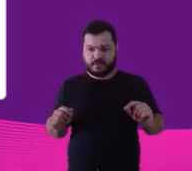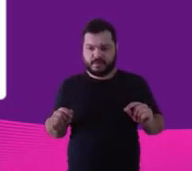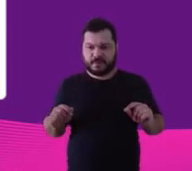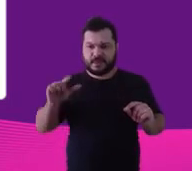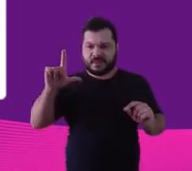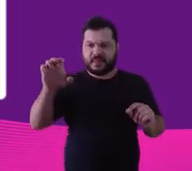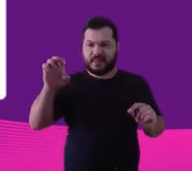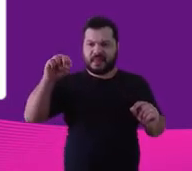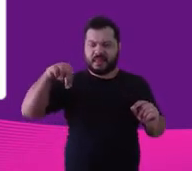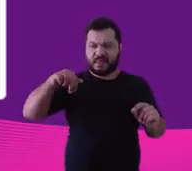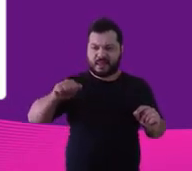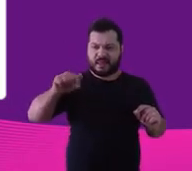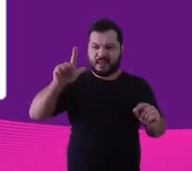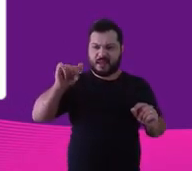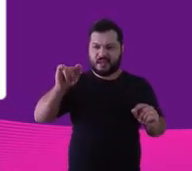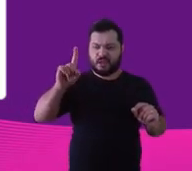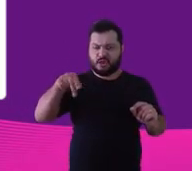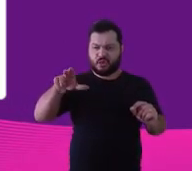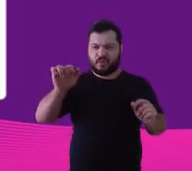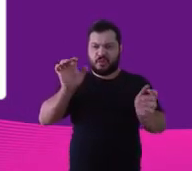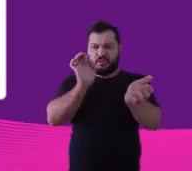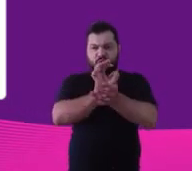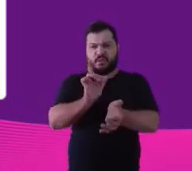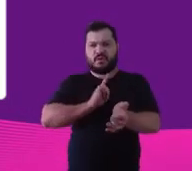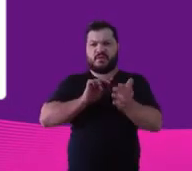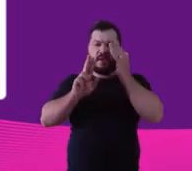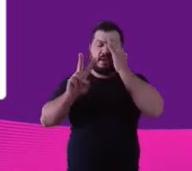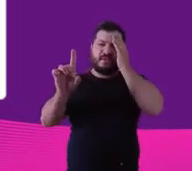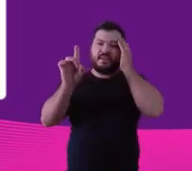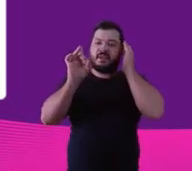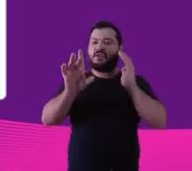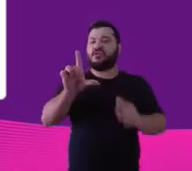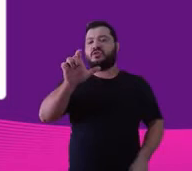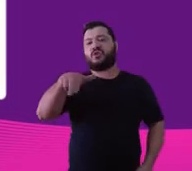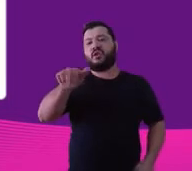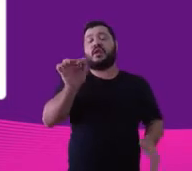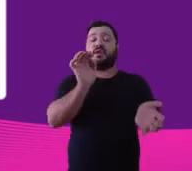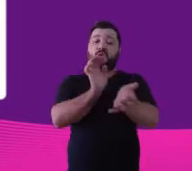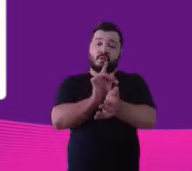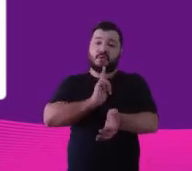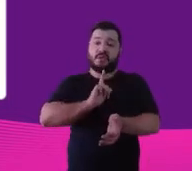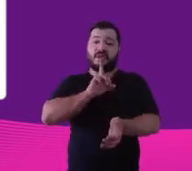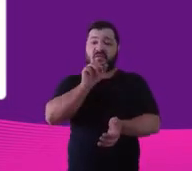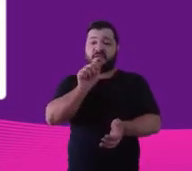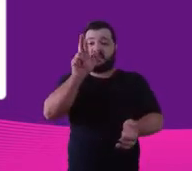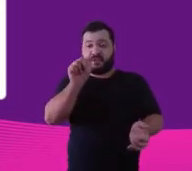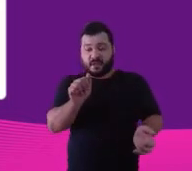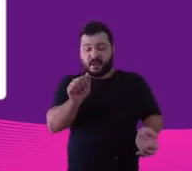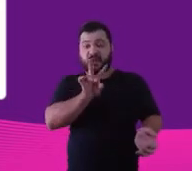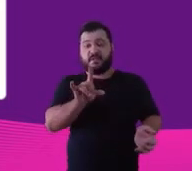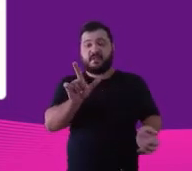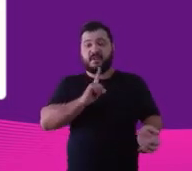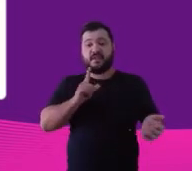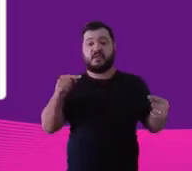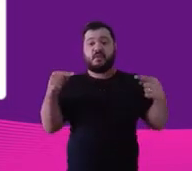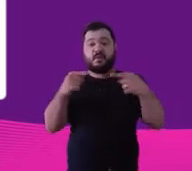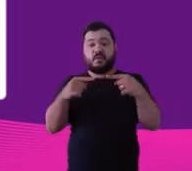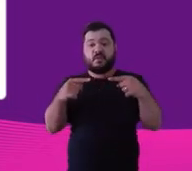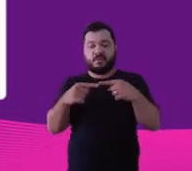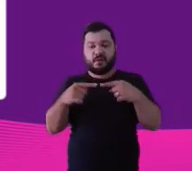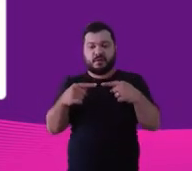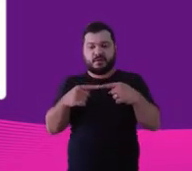Lena de dormir não porque recebeu RBD vai fazer só Lena e o grupo que recebeu da RV de ser uma combinação